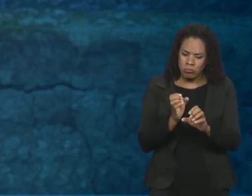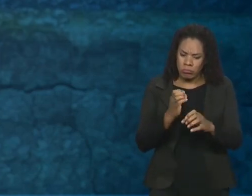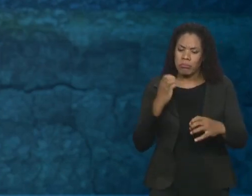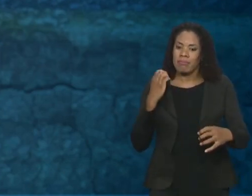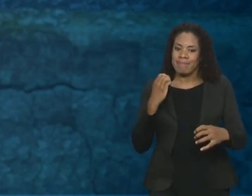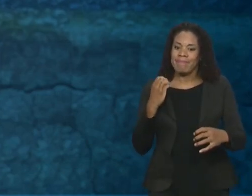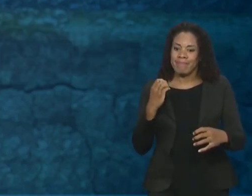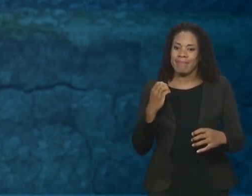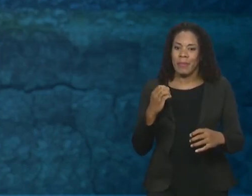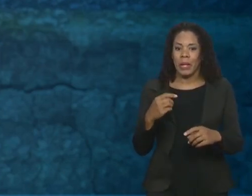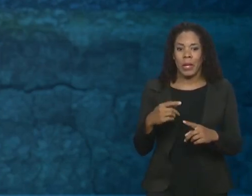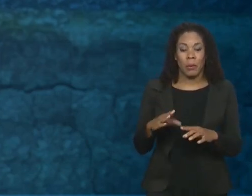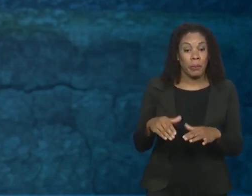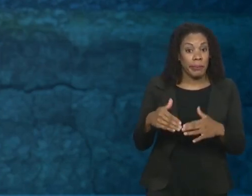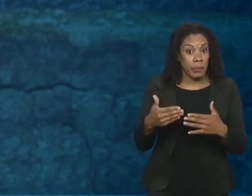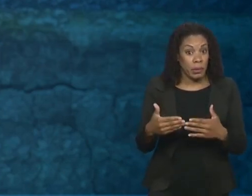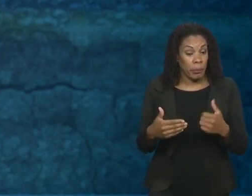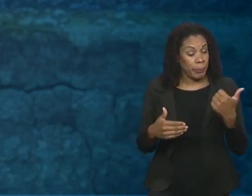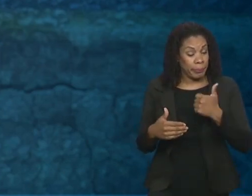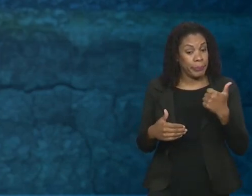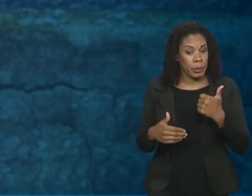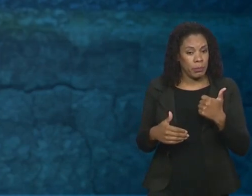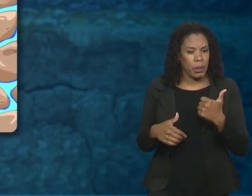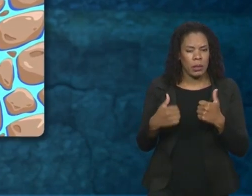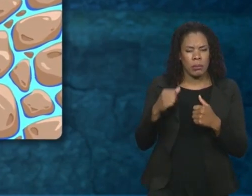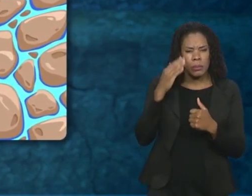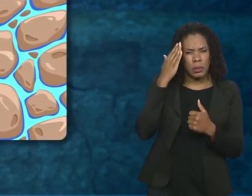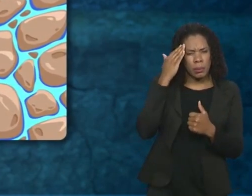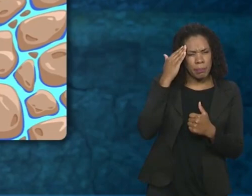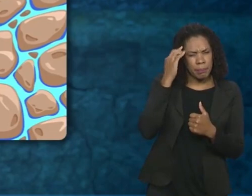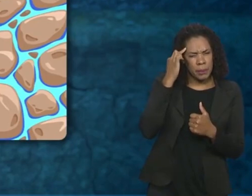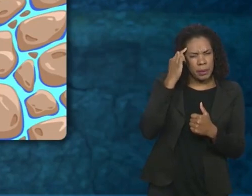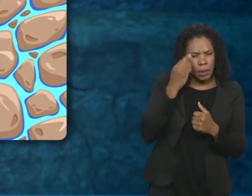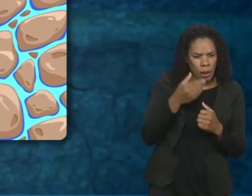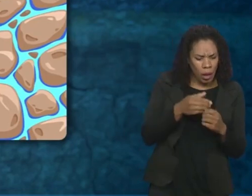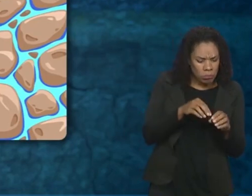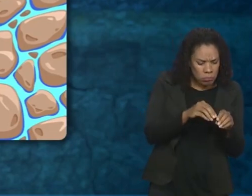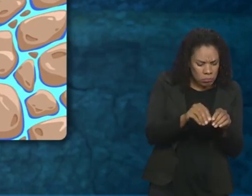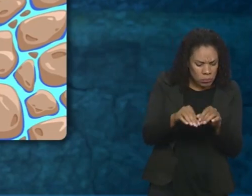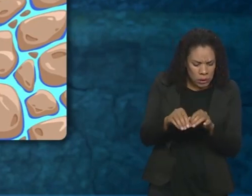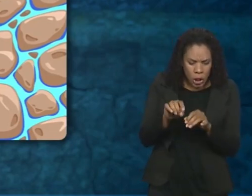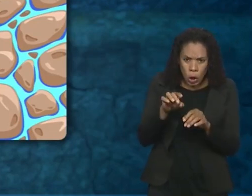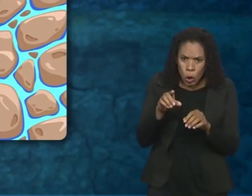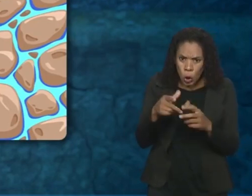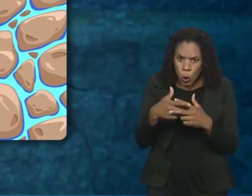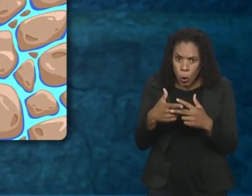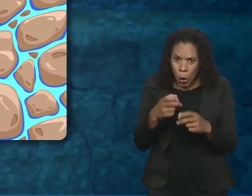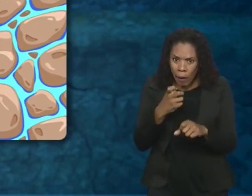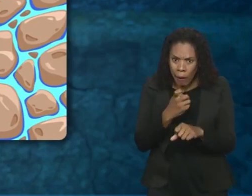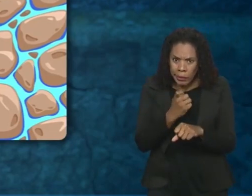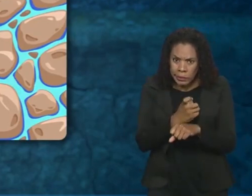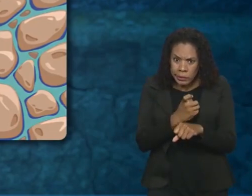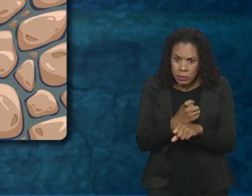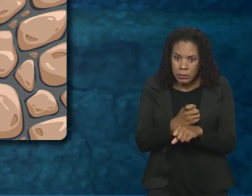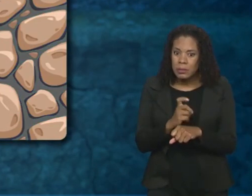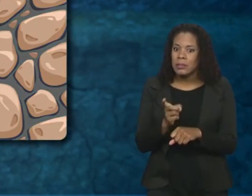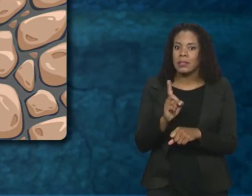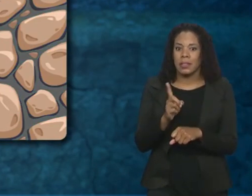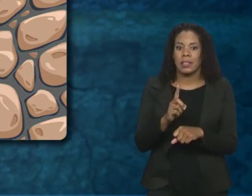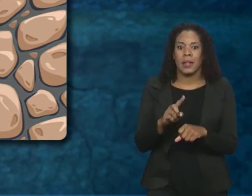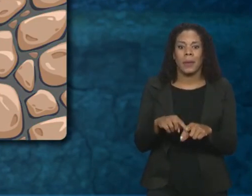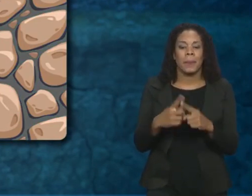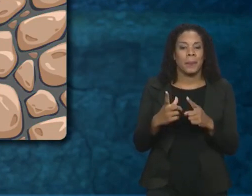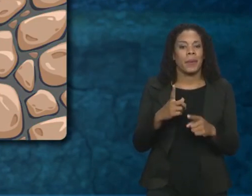compõem. A princípio, podemos imaginar que o solo é composto apenas por materiais sólidos. Mas se analisarmos um torrão além da